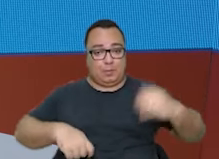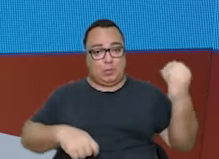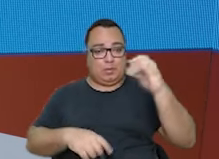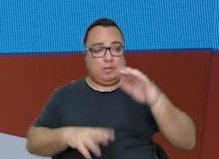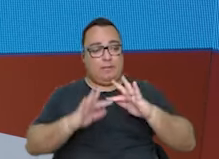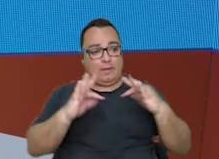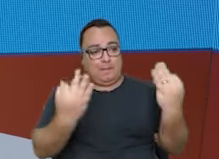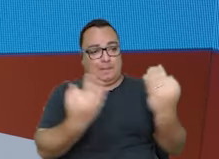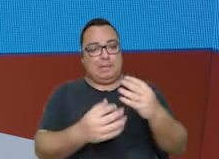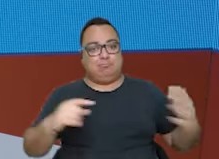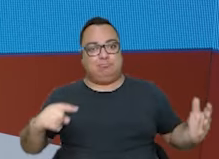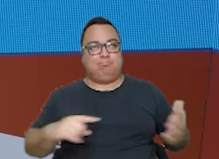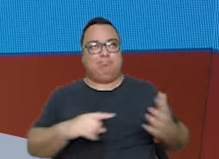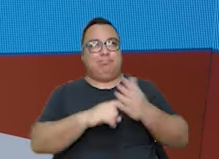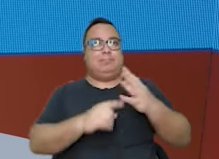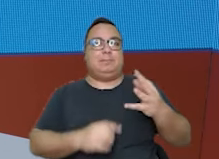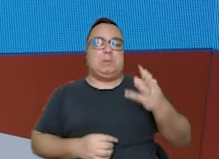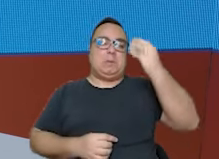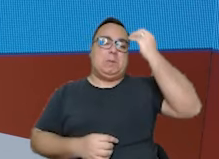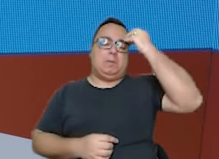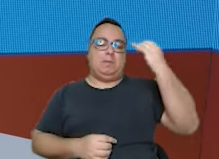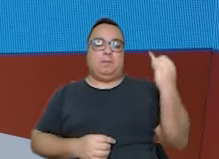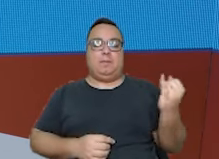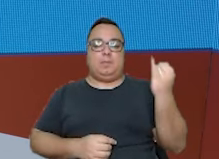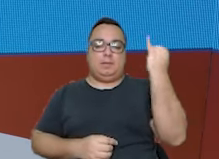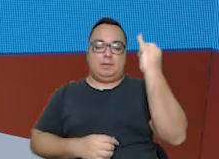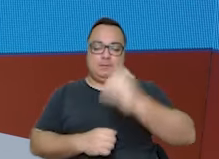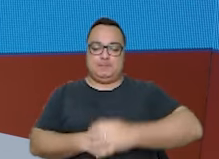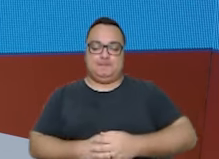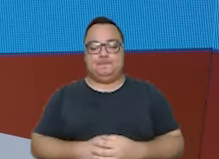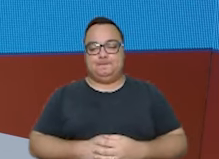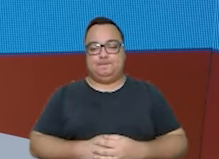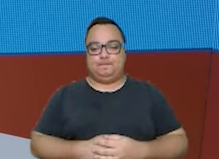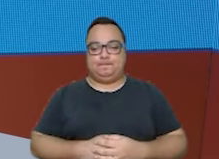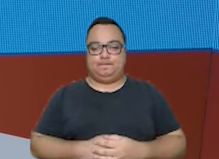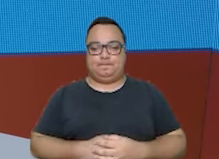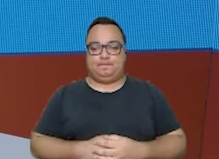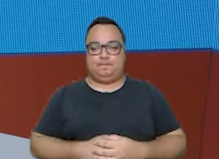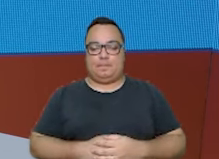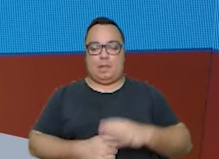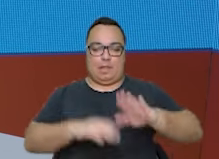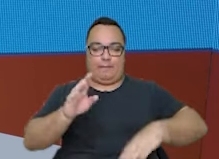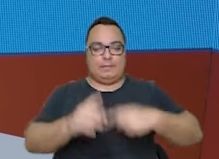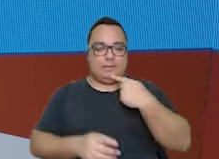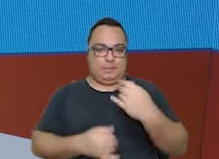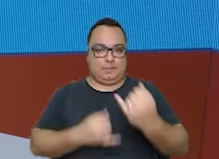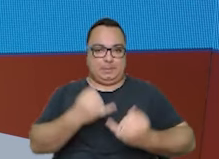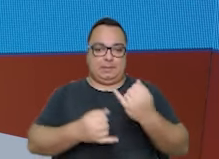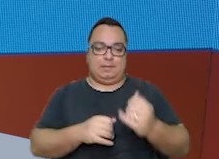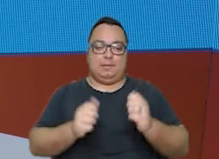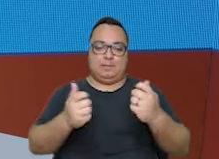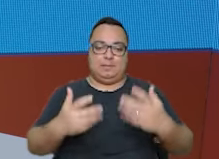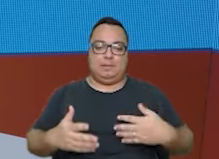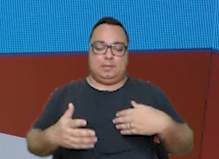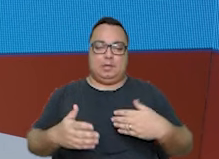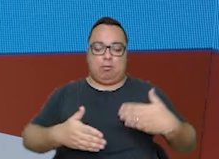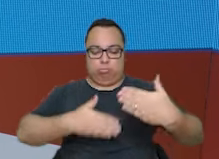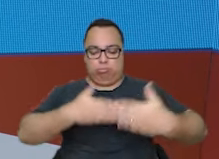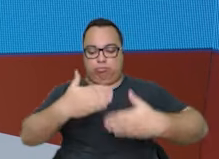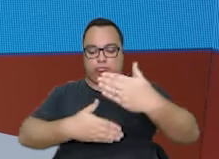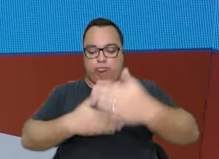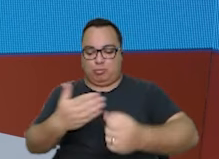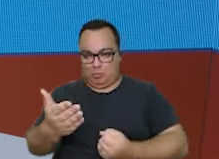pro teu irmão pra família toda né Eu até brinco que dentro da jornada né A Jornada de compra né que nós falamos que é o caminho que